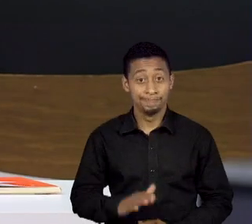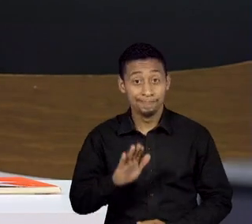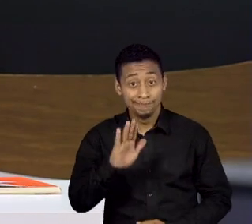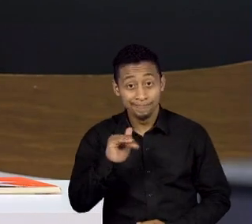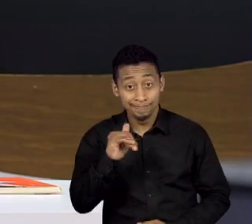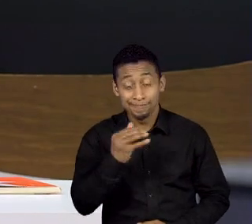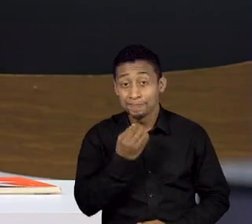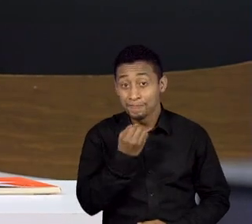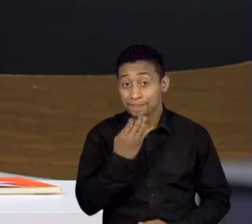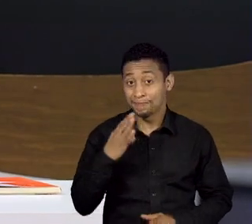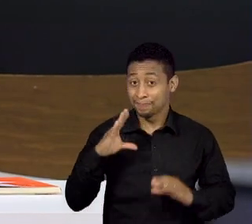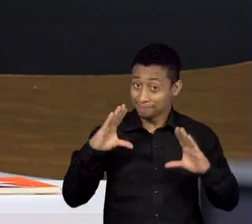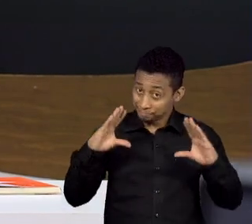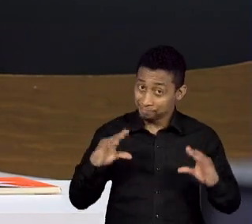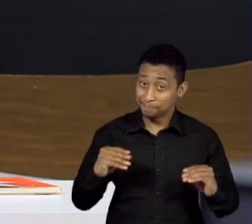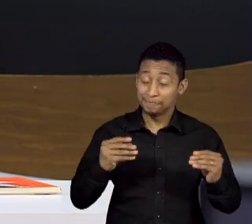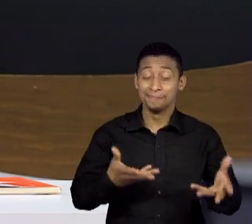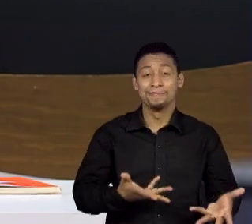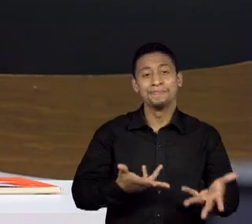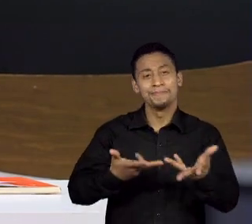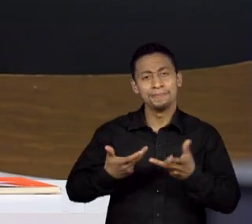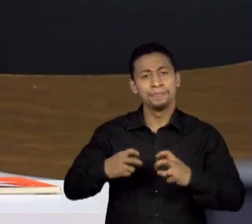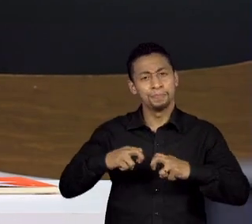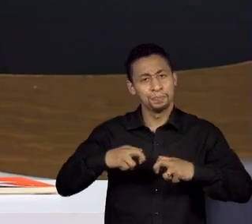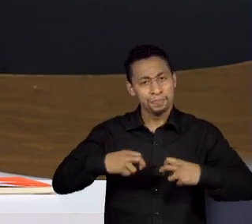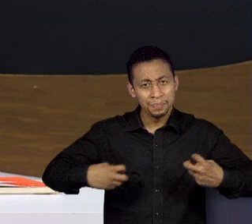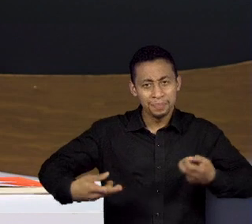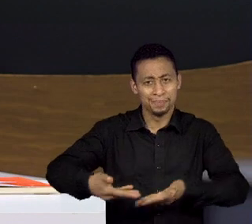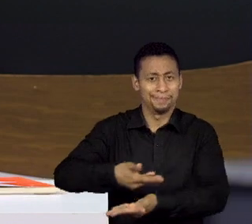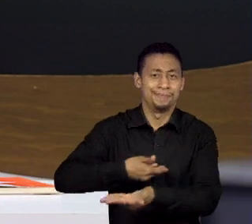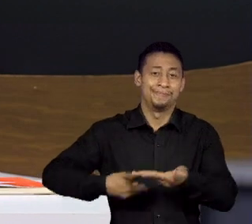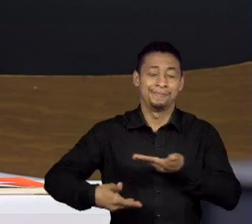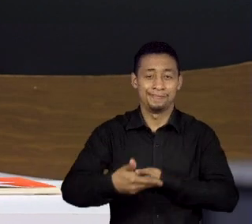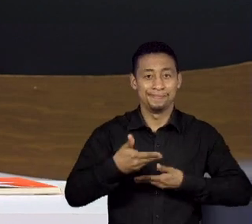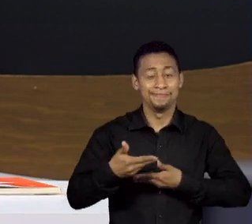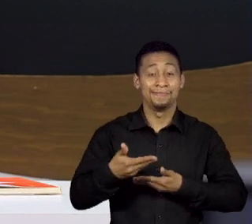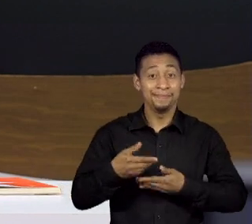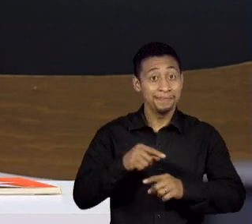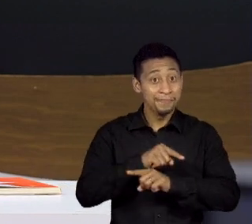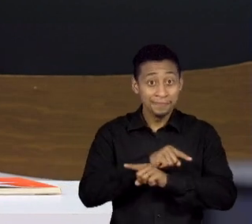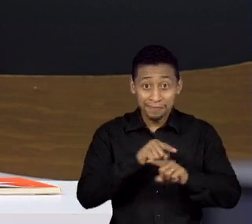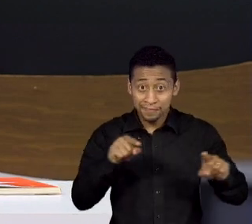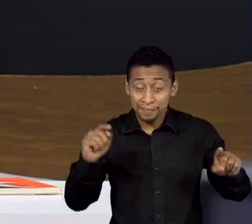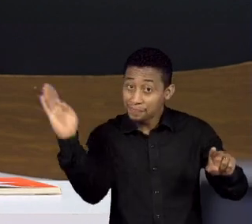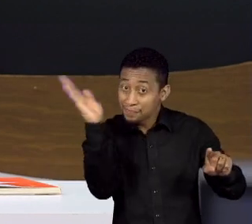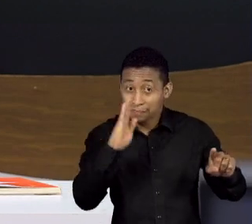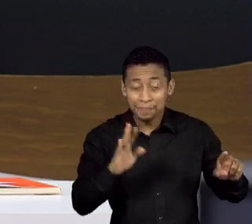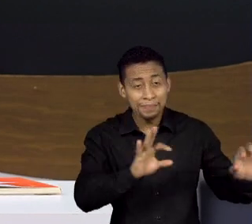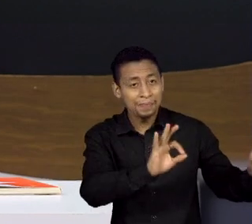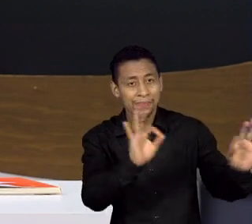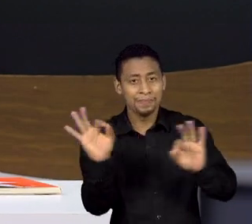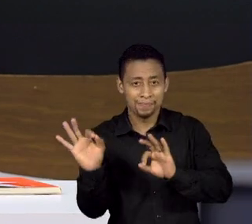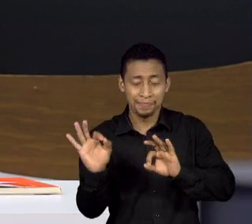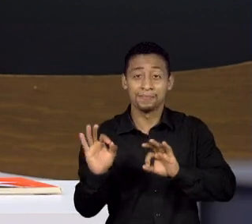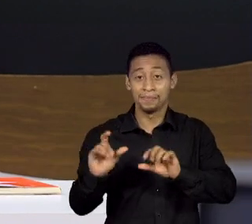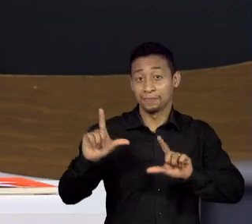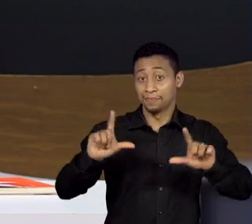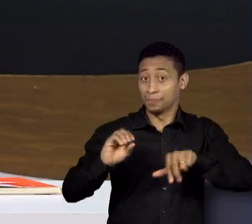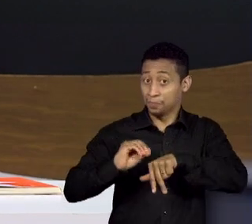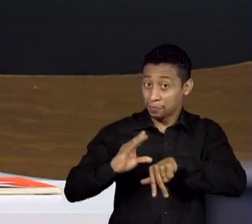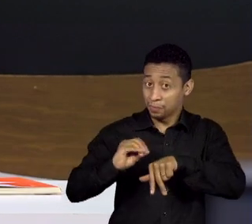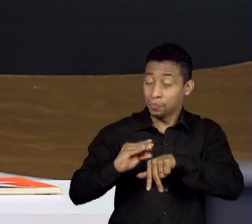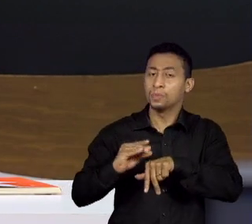Olá, boa noite. Sejam bem-vindos ao Roda Viva. Estamos no ar para todo o Brasil pela TV Cultura e emissoras afiliadas